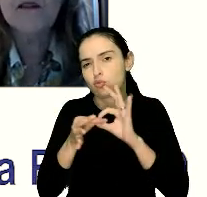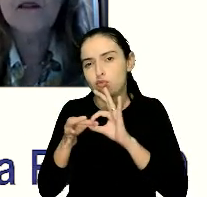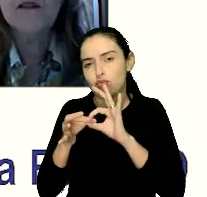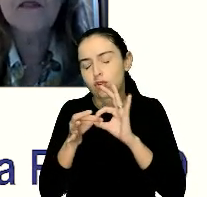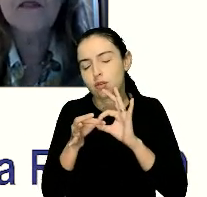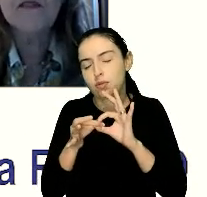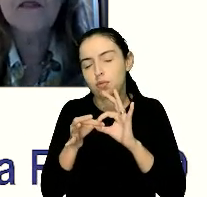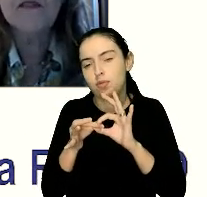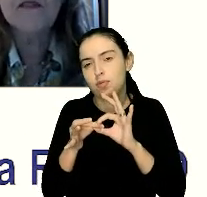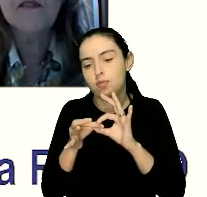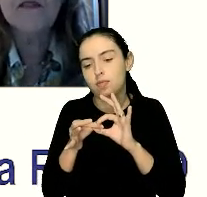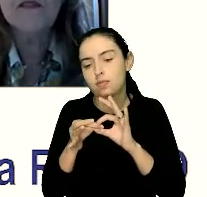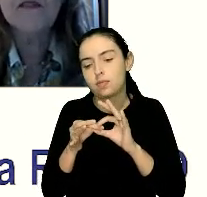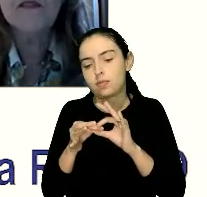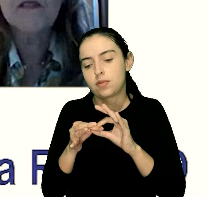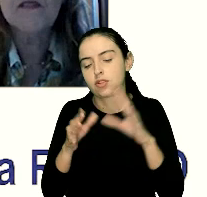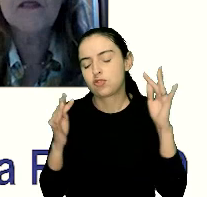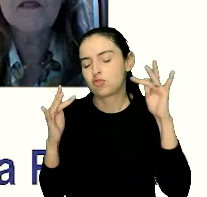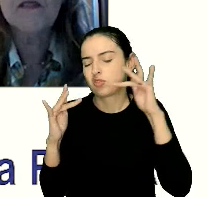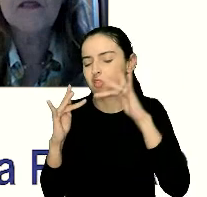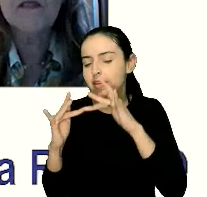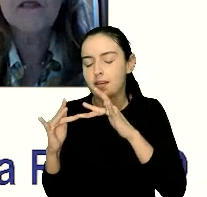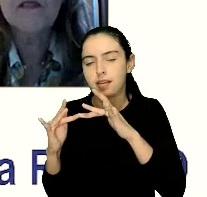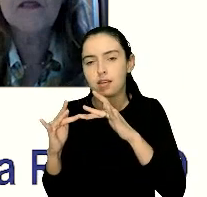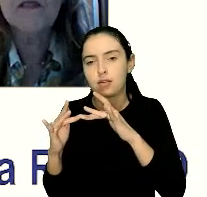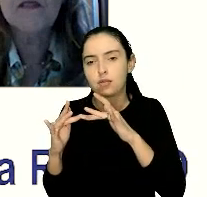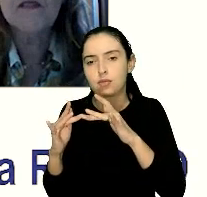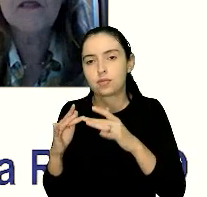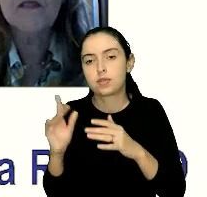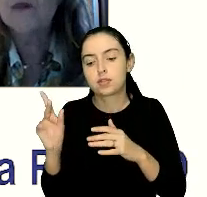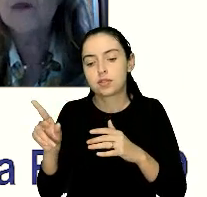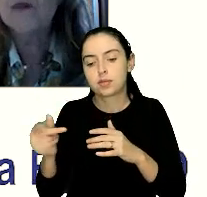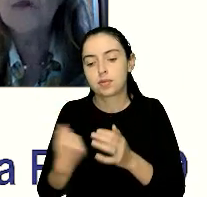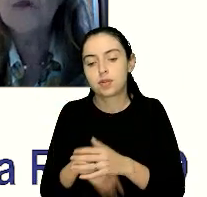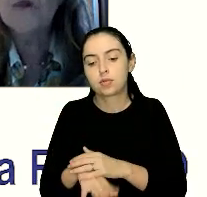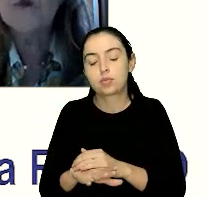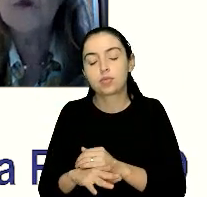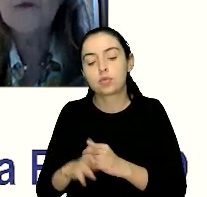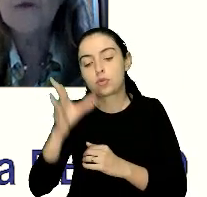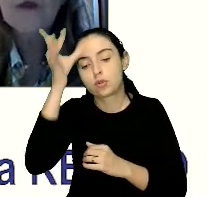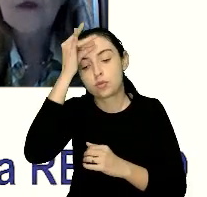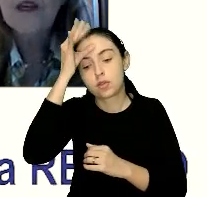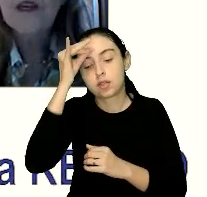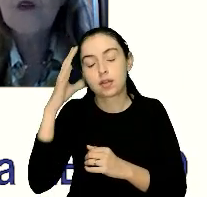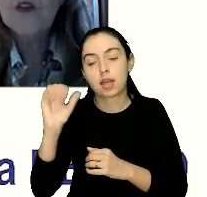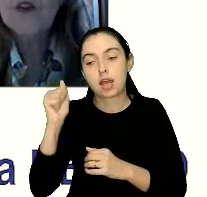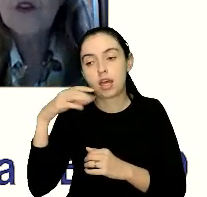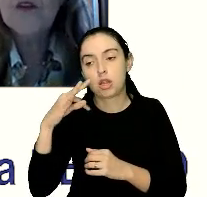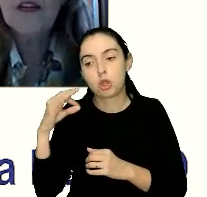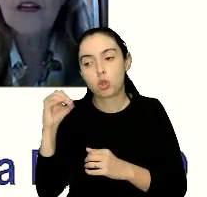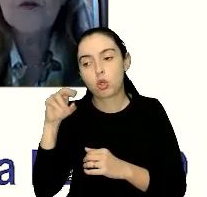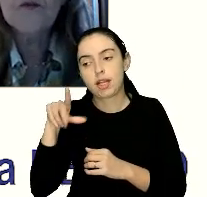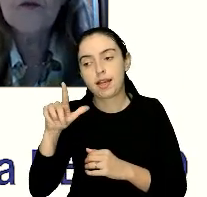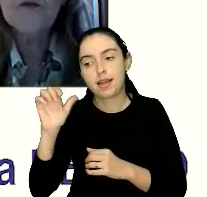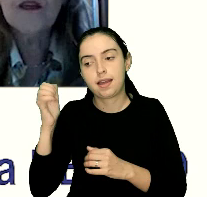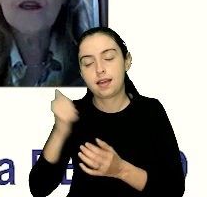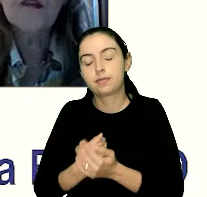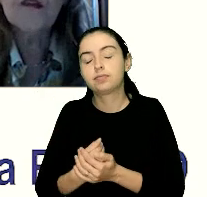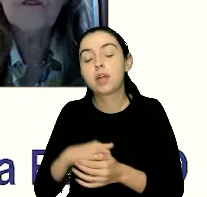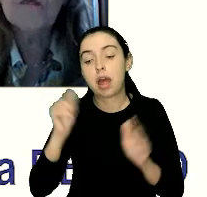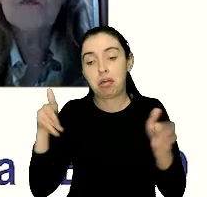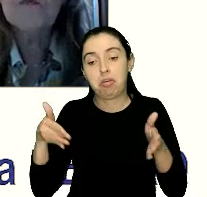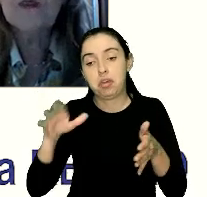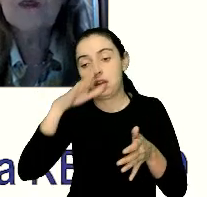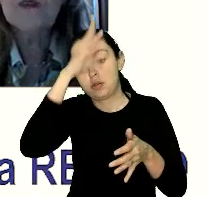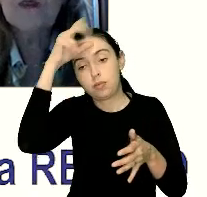direto, mais permanente com a Universidade Católica Dom Bosco, aqui do Mato Grosso do Sul, e como já foi